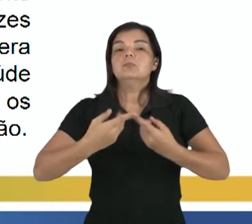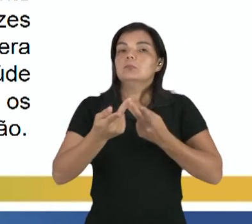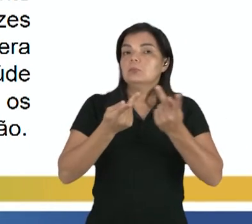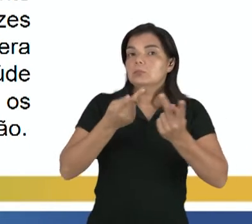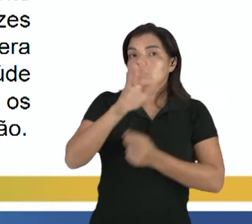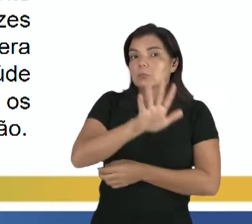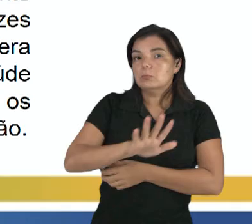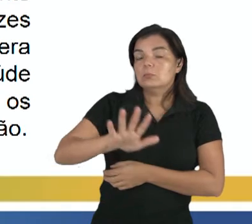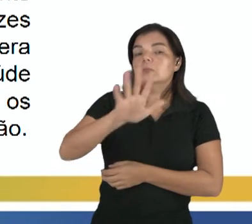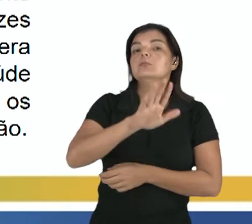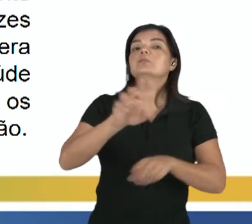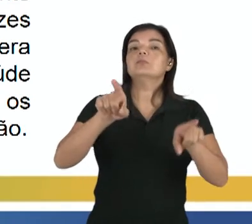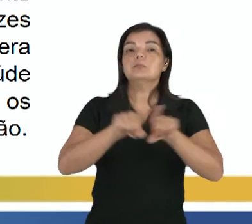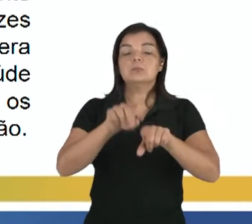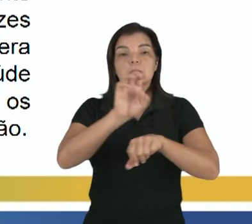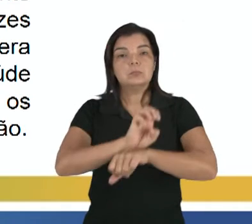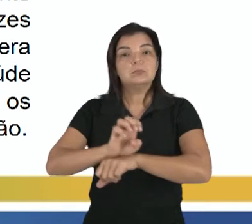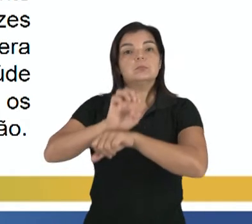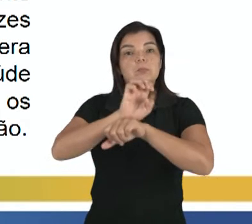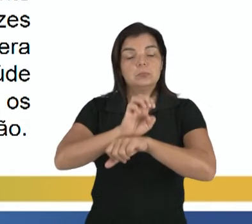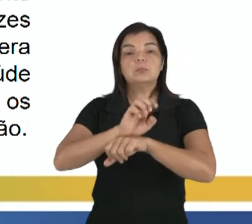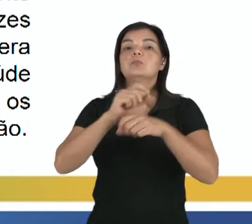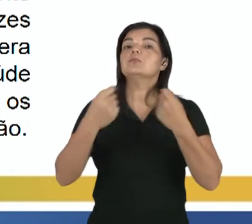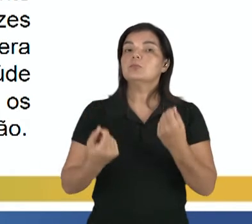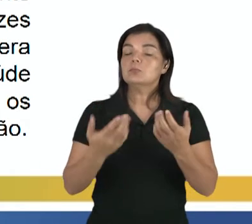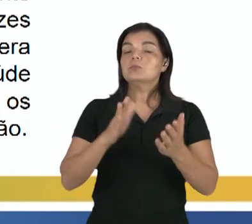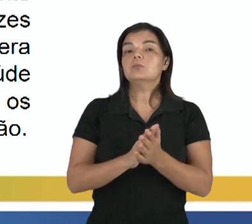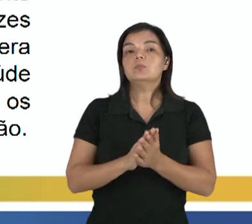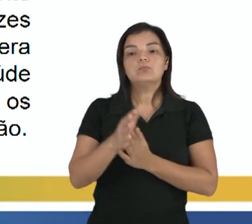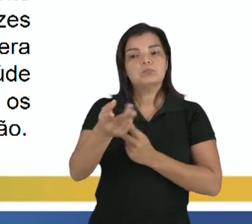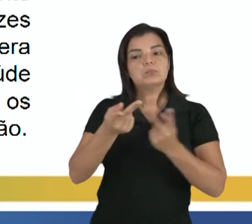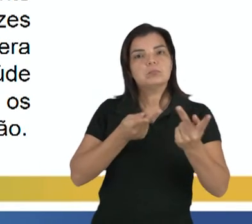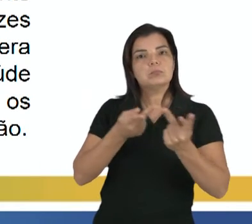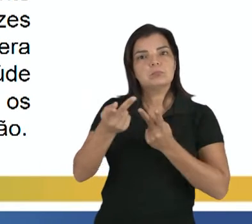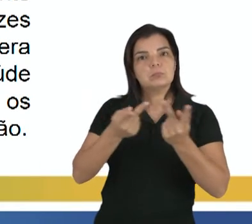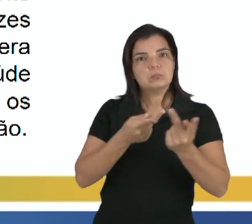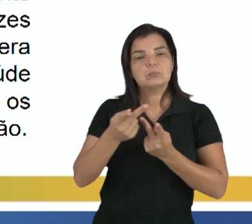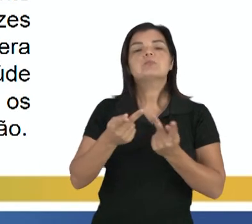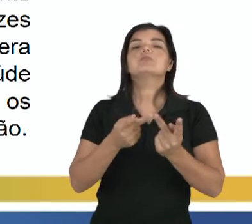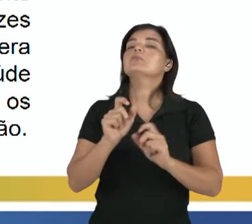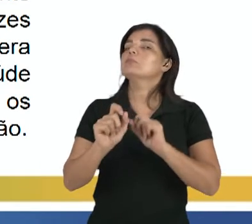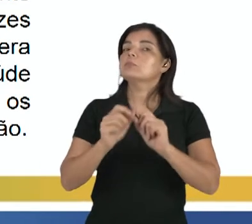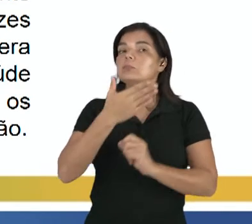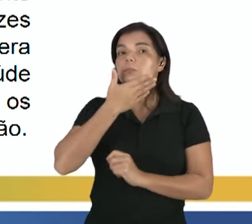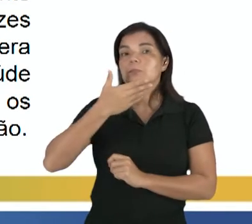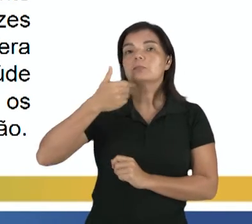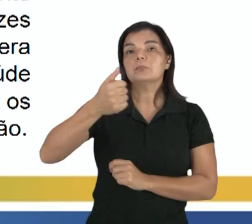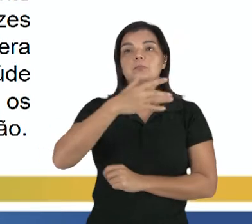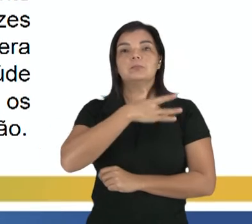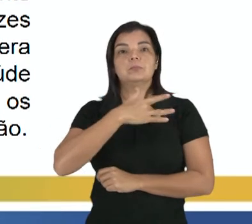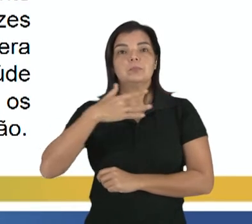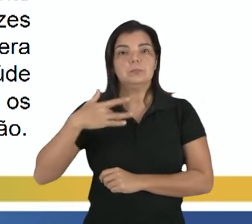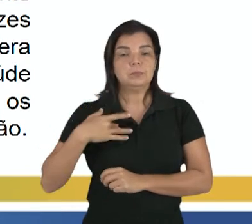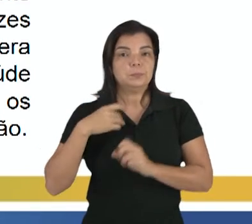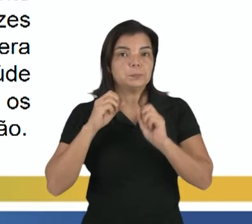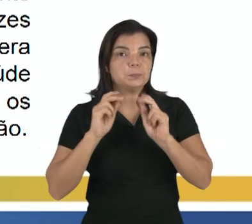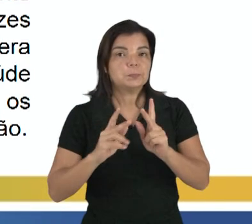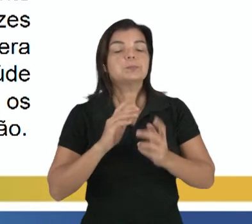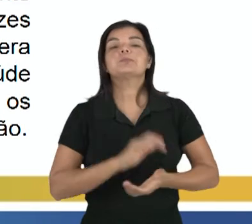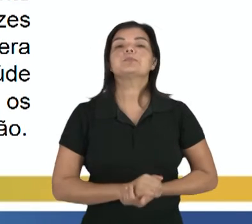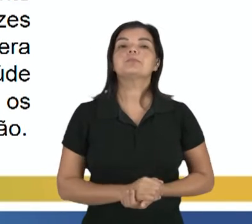planos nacionais e planos estaduais, como instrumento de planejamento para a melhoria da saúde,